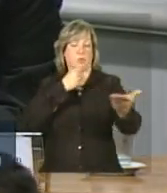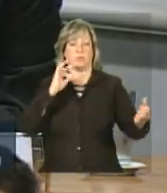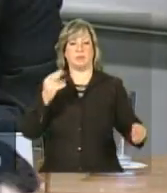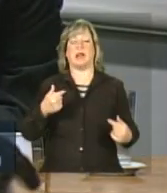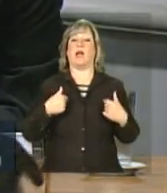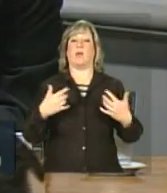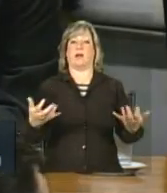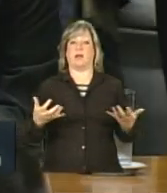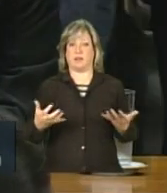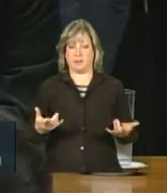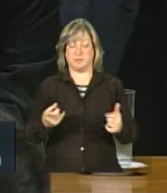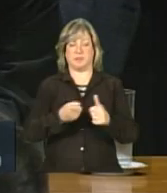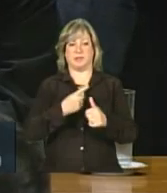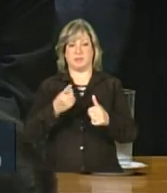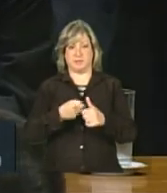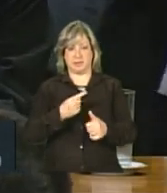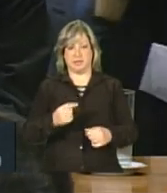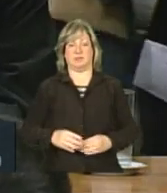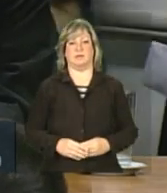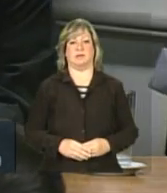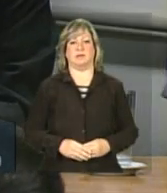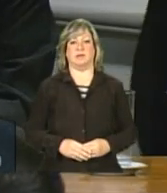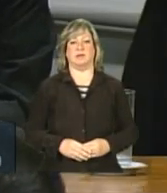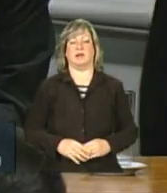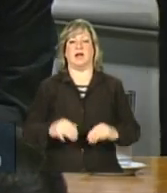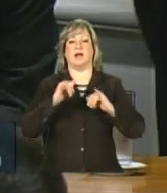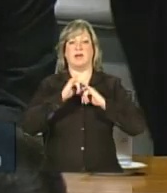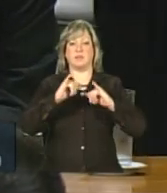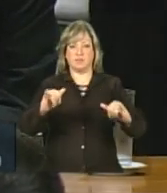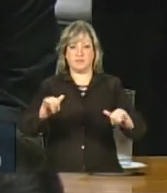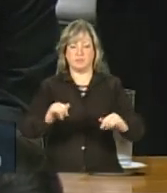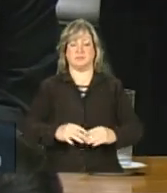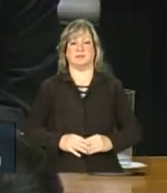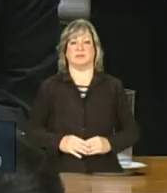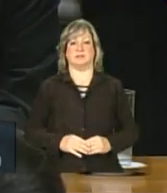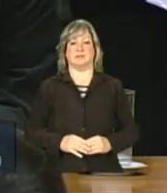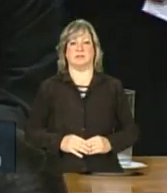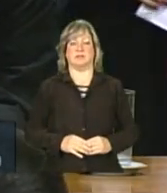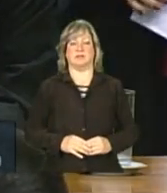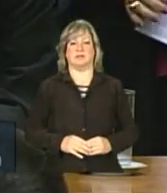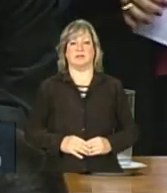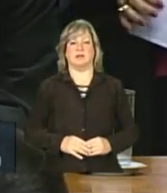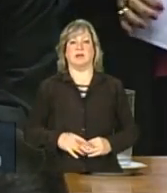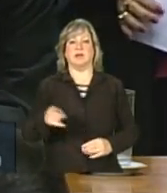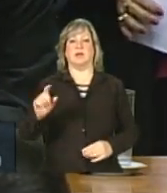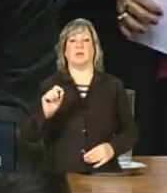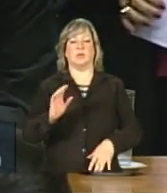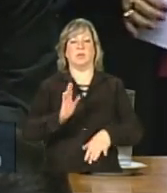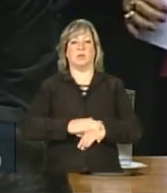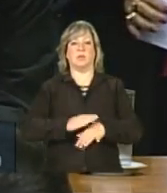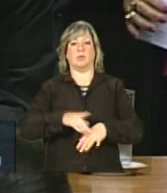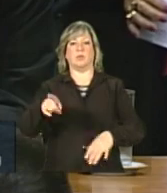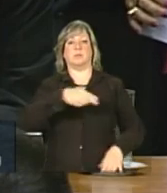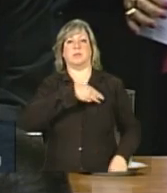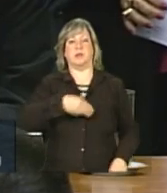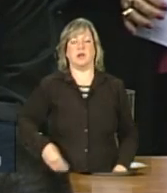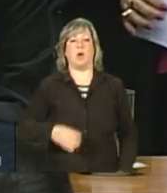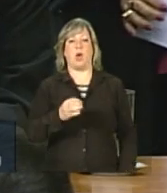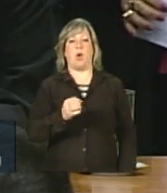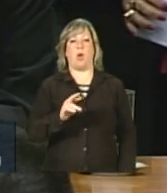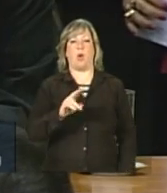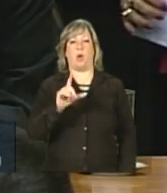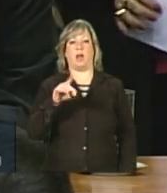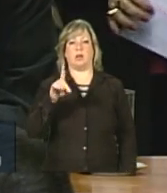quero, em primeiro lugar, registrar o gesto do ministro Orlando Silva, que,